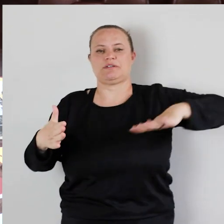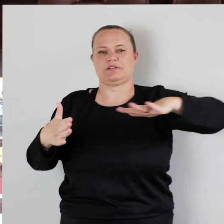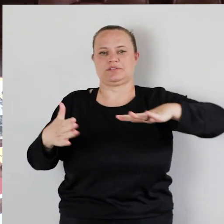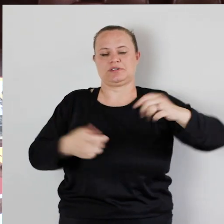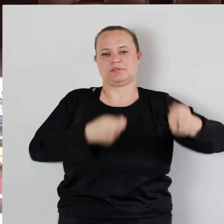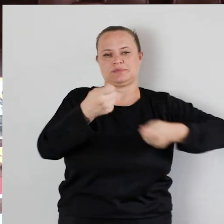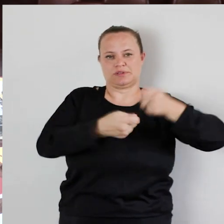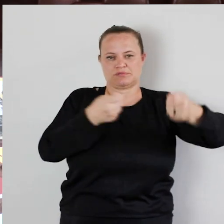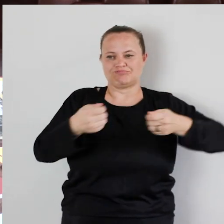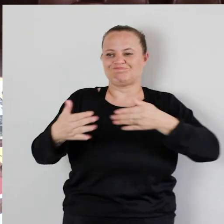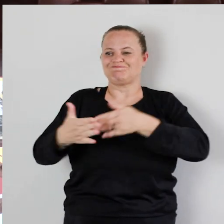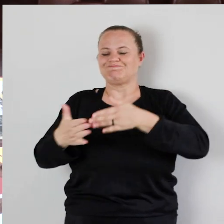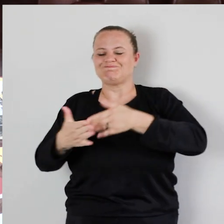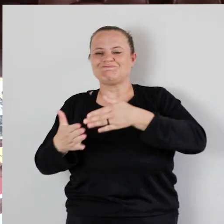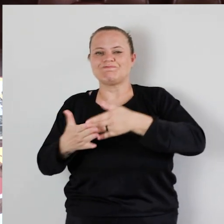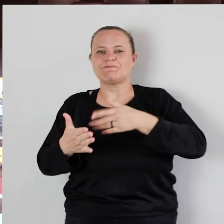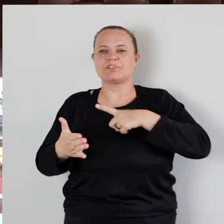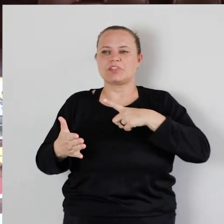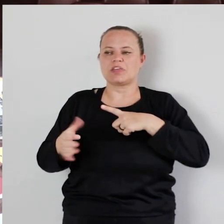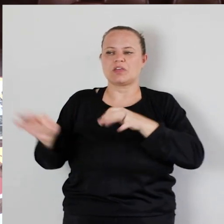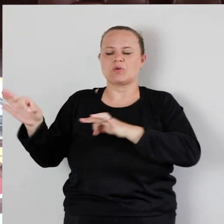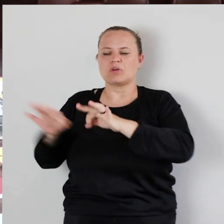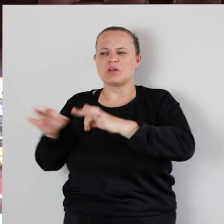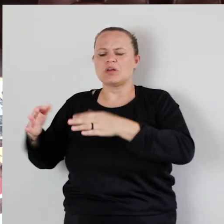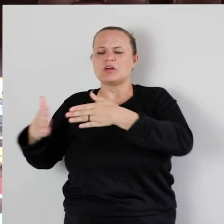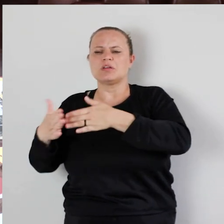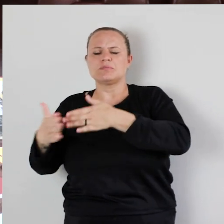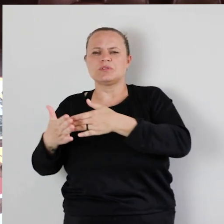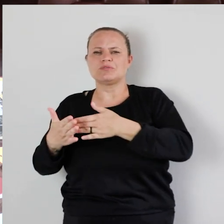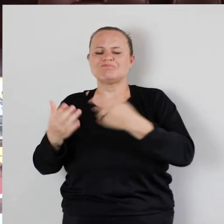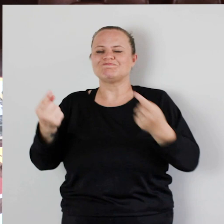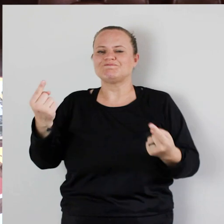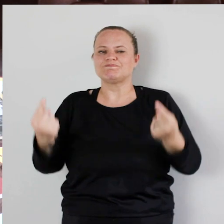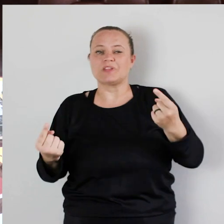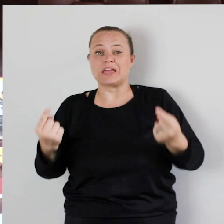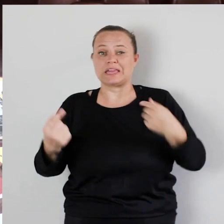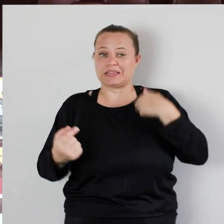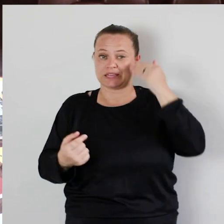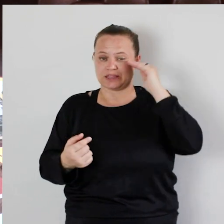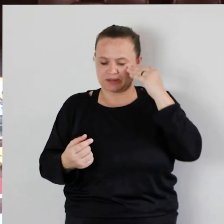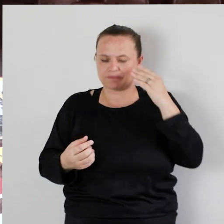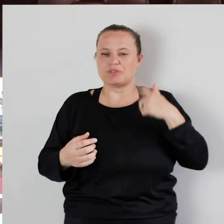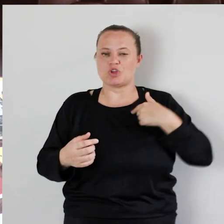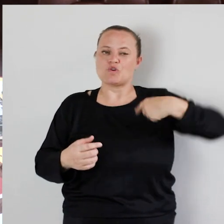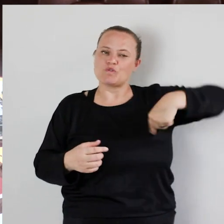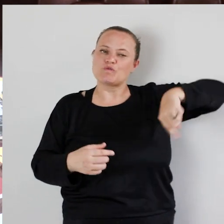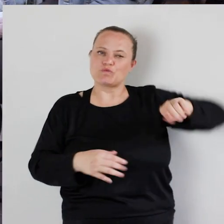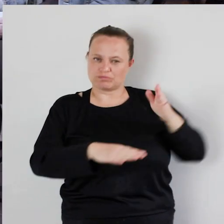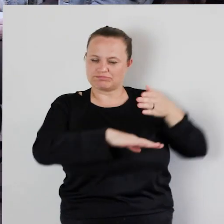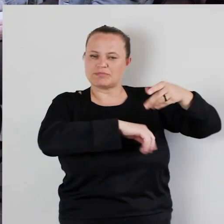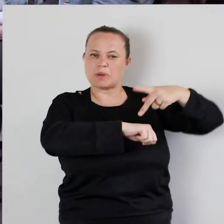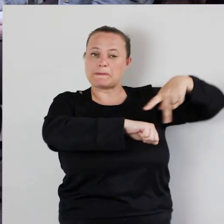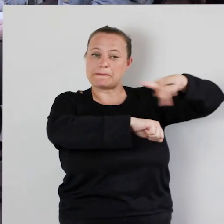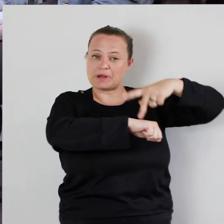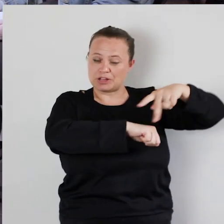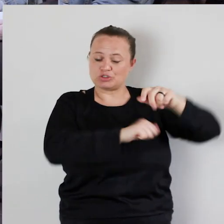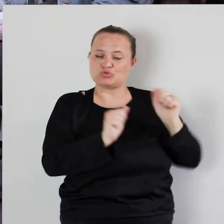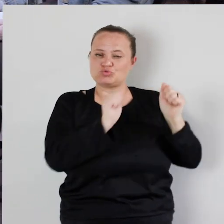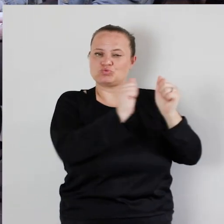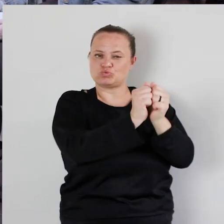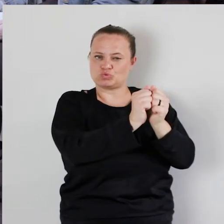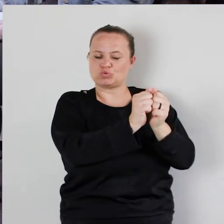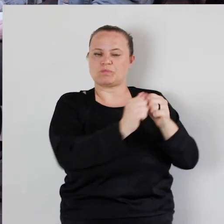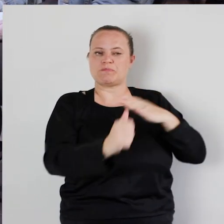área da administração, limites das teorias da área de organizações, para entender esse fenômeno. Então eu vou para a